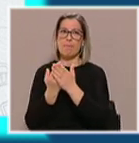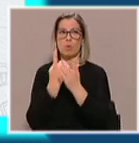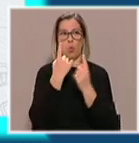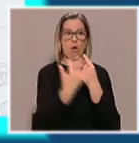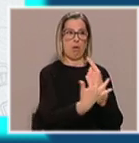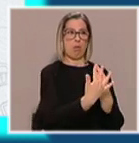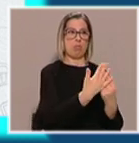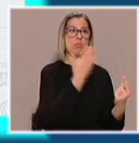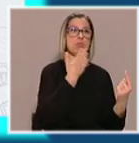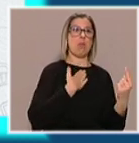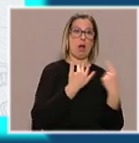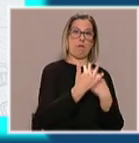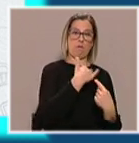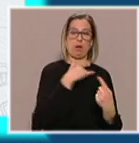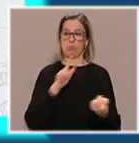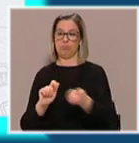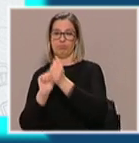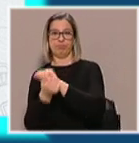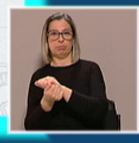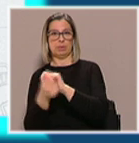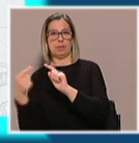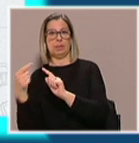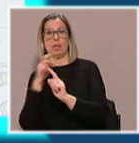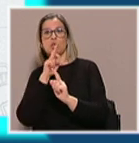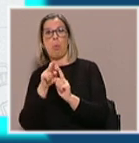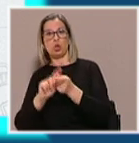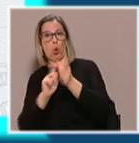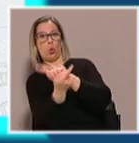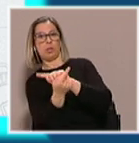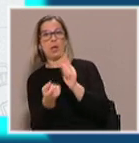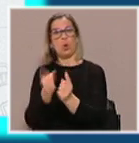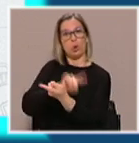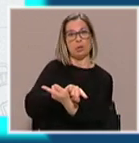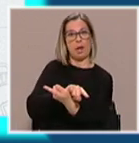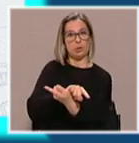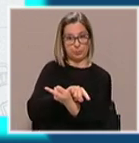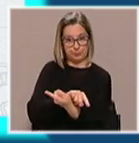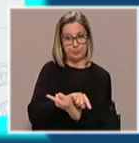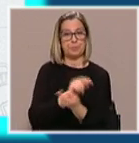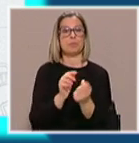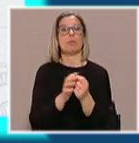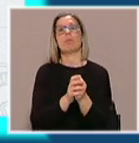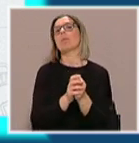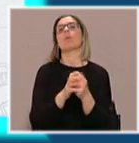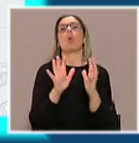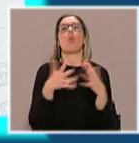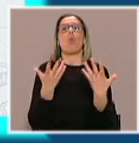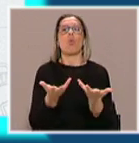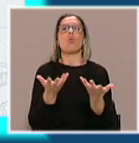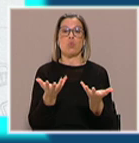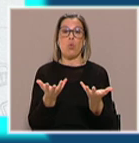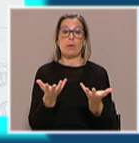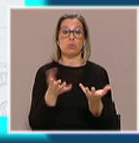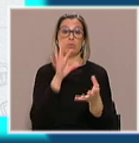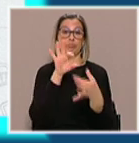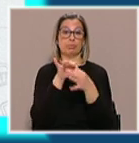efeito contraria a causa. No entanto, quando nós falamos da termorregulação, e aquilo que vos foi apresentado